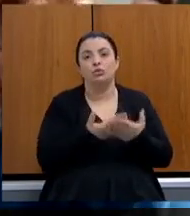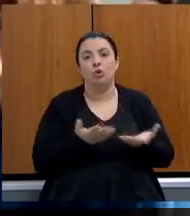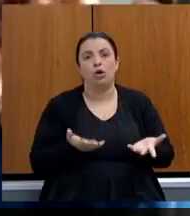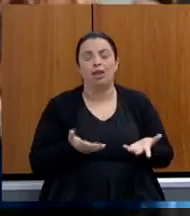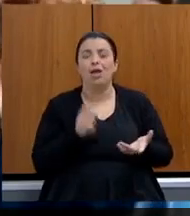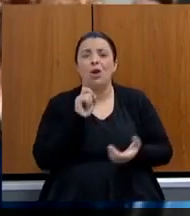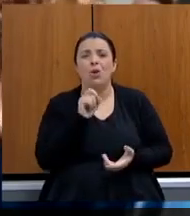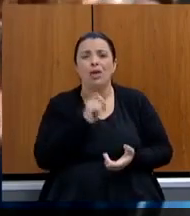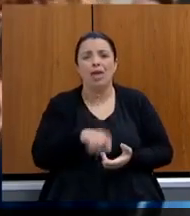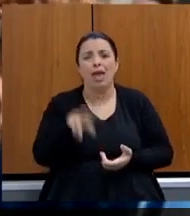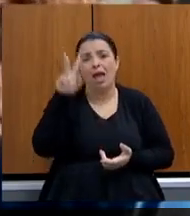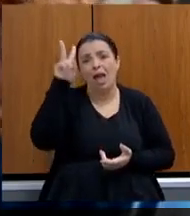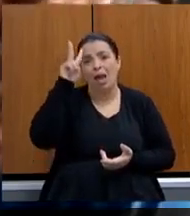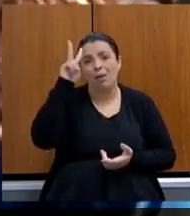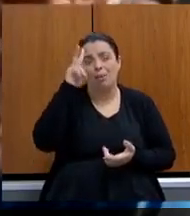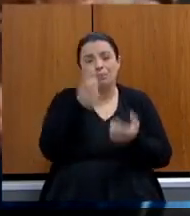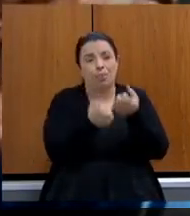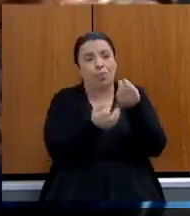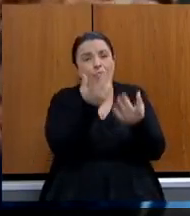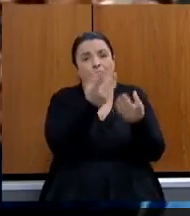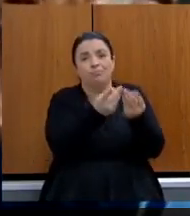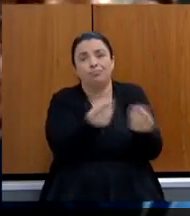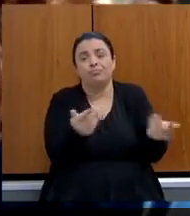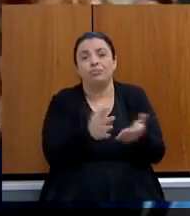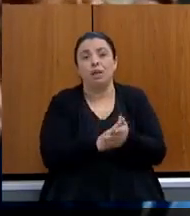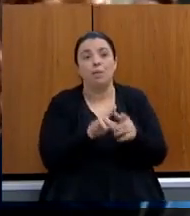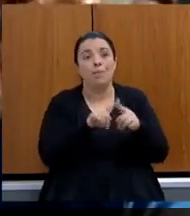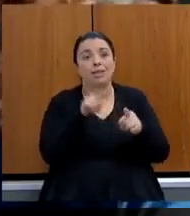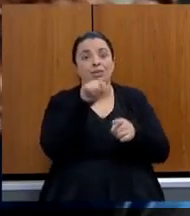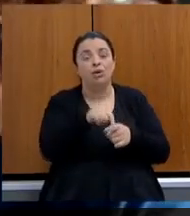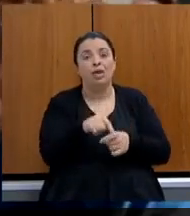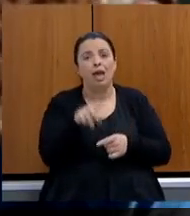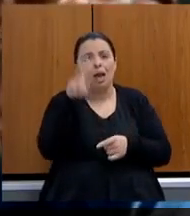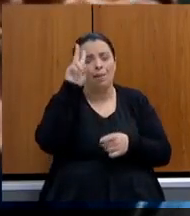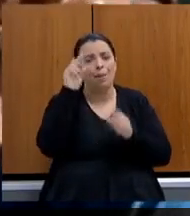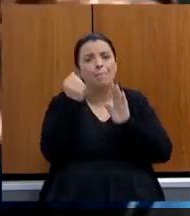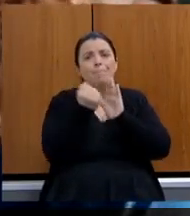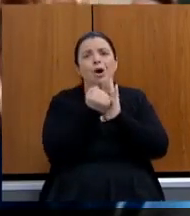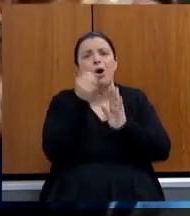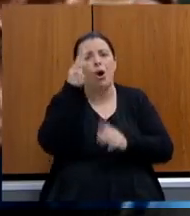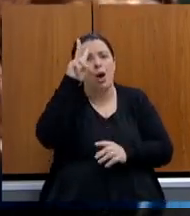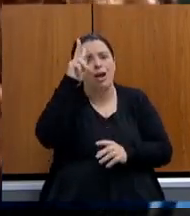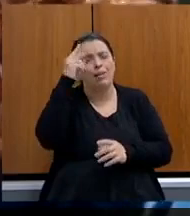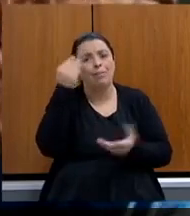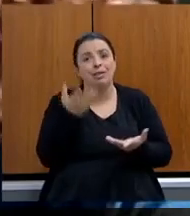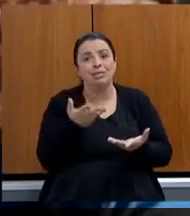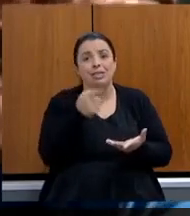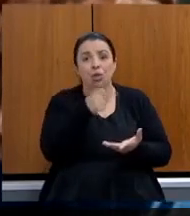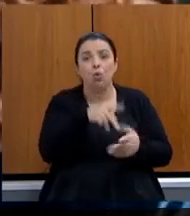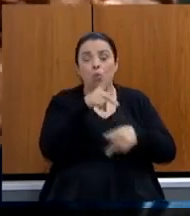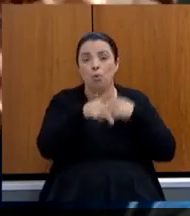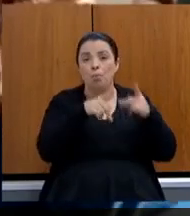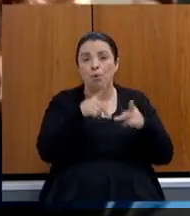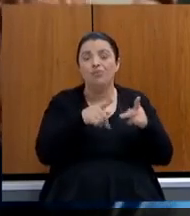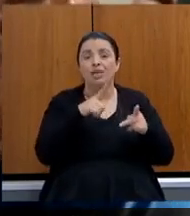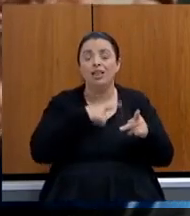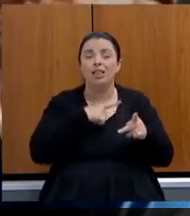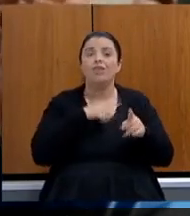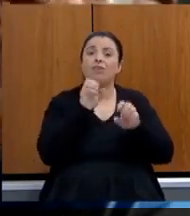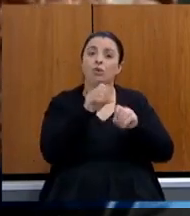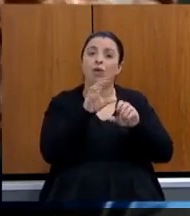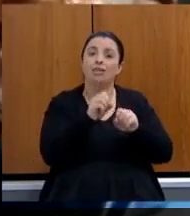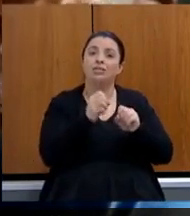de base 20 anos de um povo que lutou muito excitado para ver sua educação legitimada pelo conhecimento tradicional